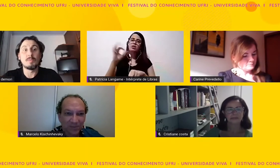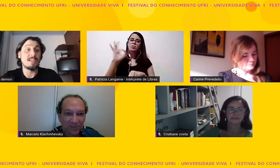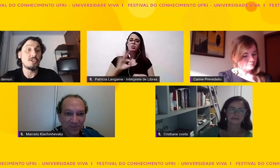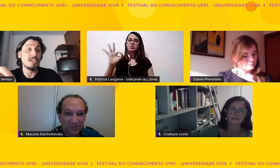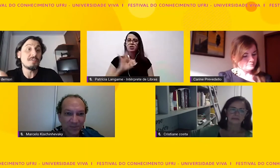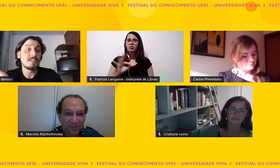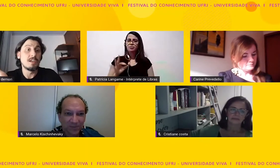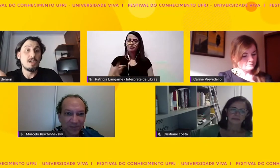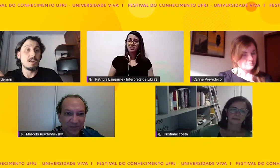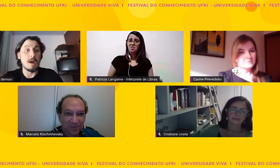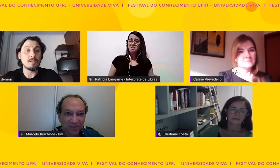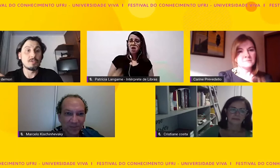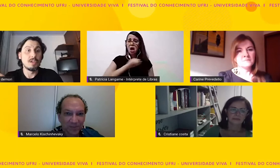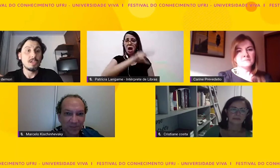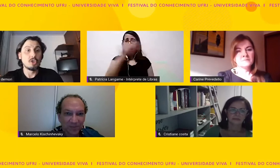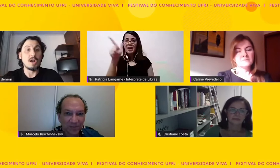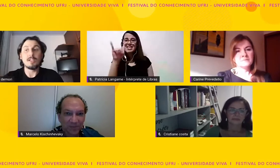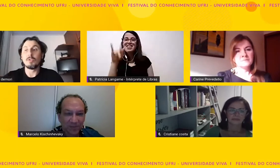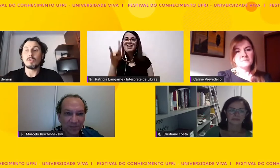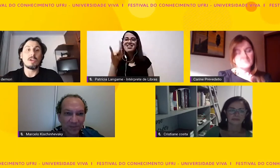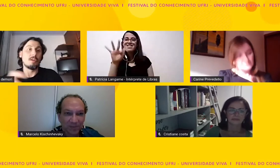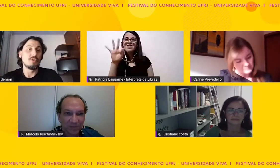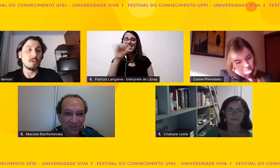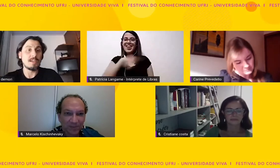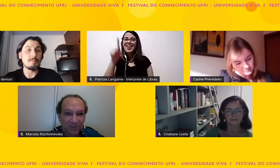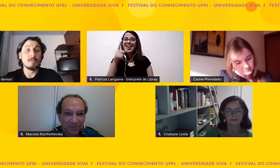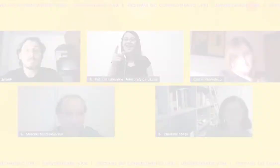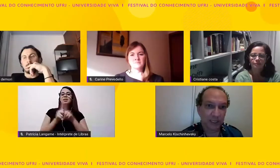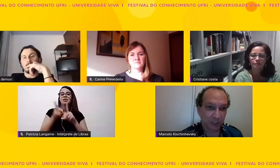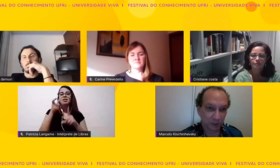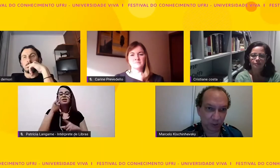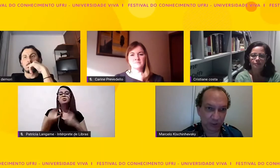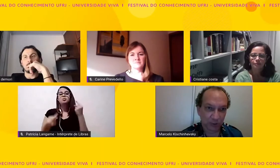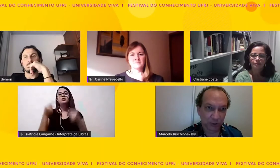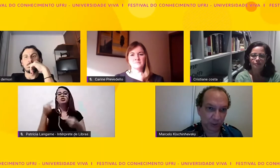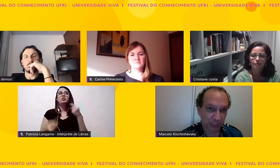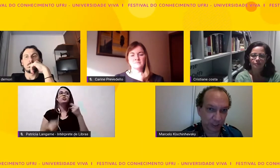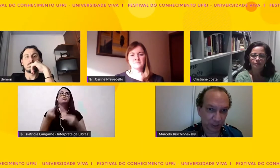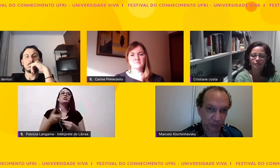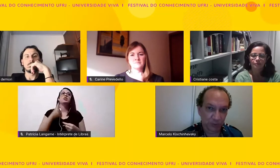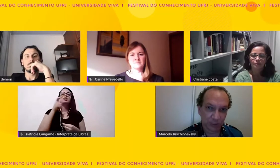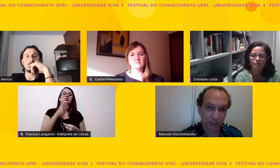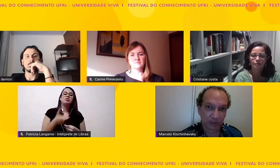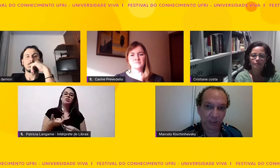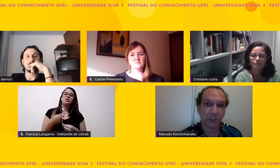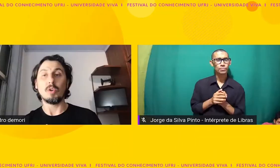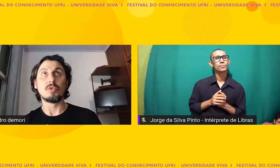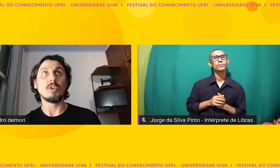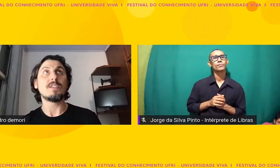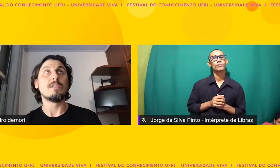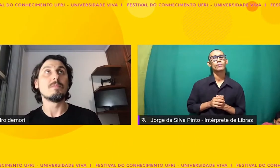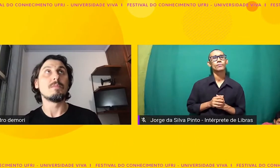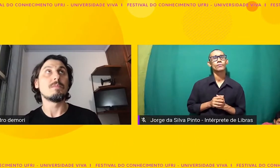discutiram o futuro da comunicação pública e do jornalismo independente, modalidade ascendente em um período de ruptura com os grandes grupos de mídia.